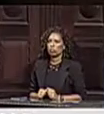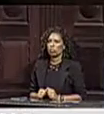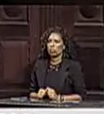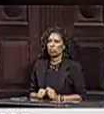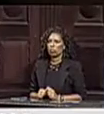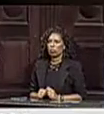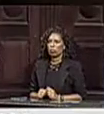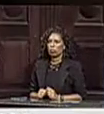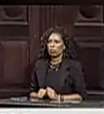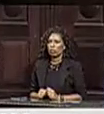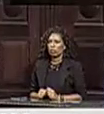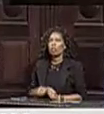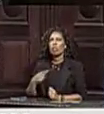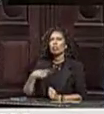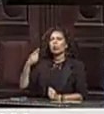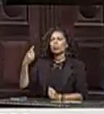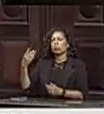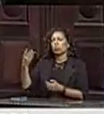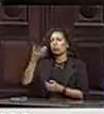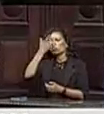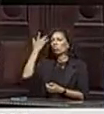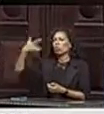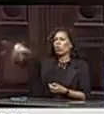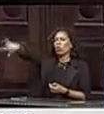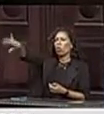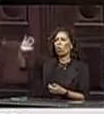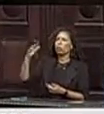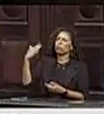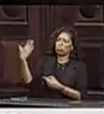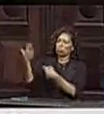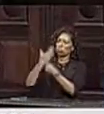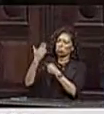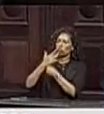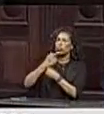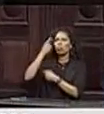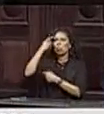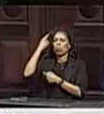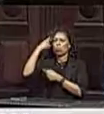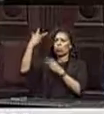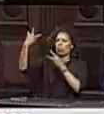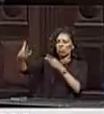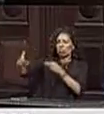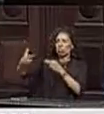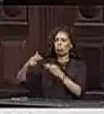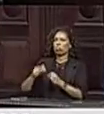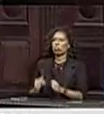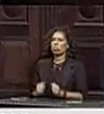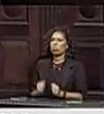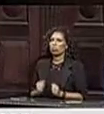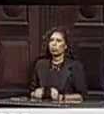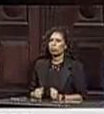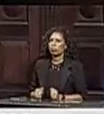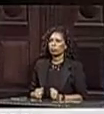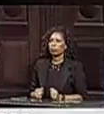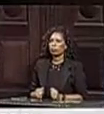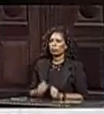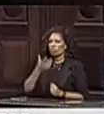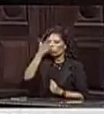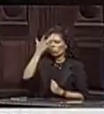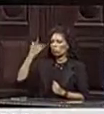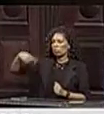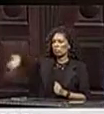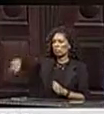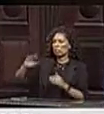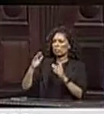já recebi manifestação de apoio, de solidariedade e de participação de vários parlamentares.